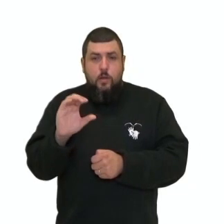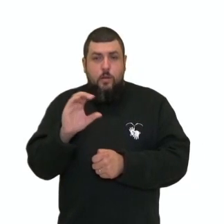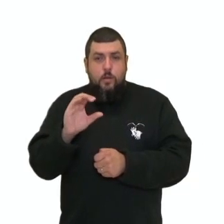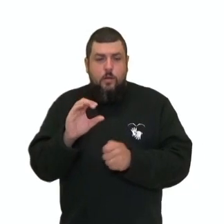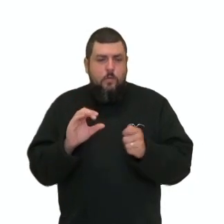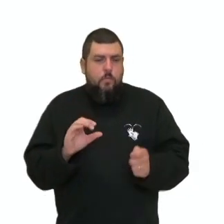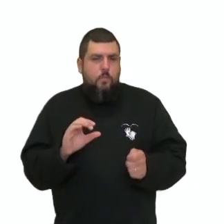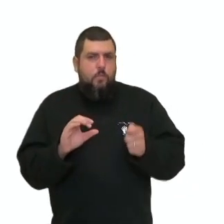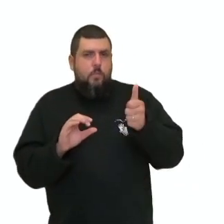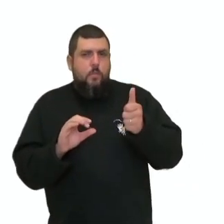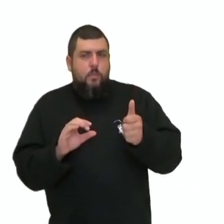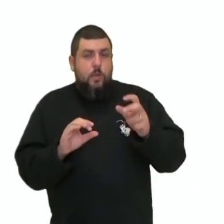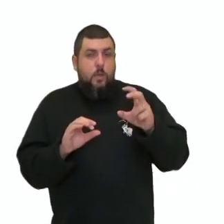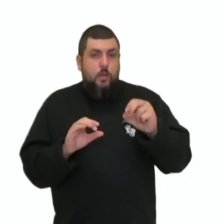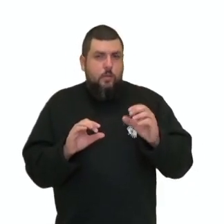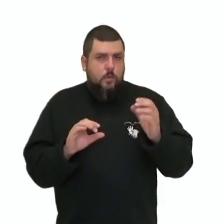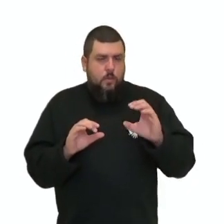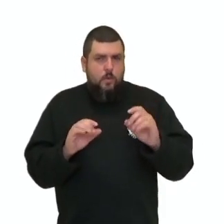4 possibilidades.